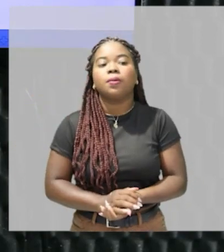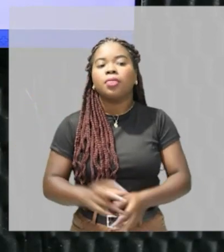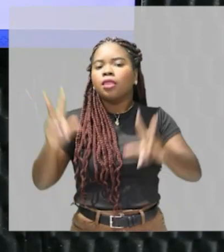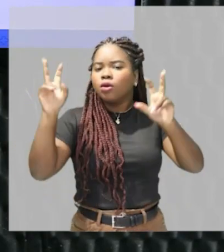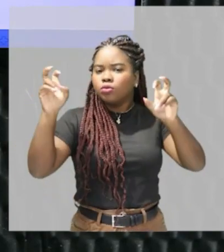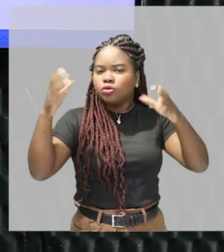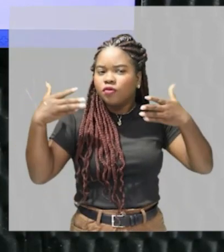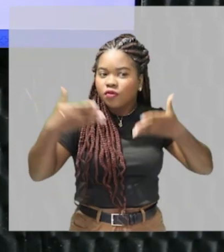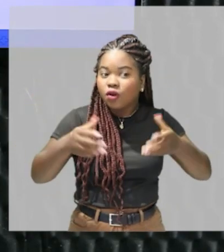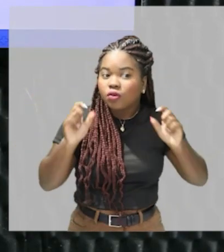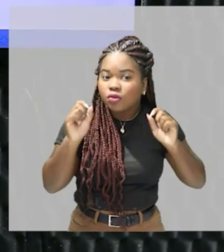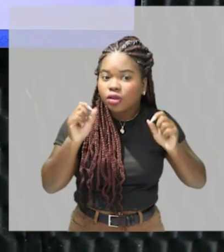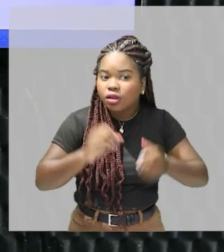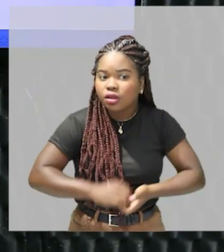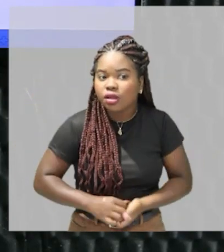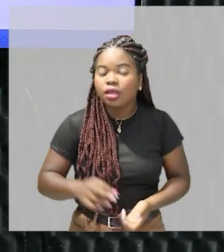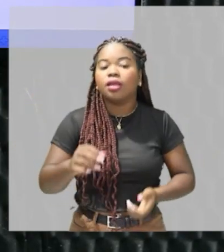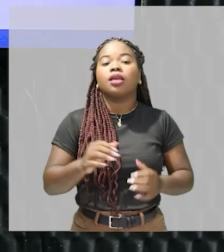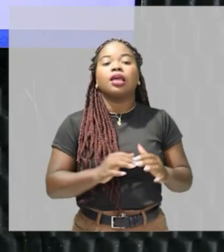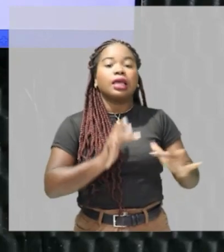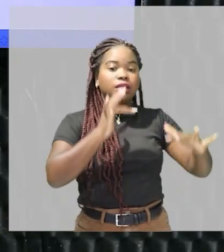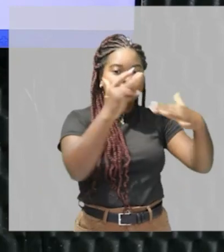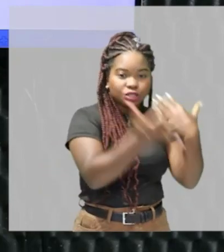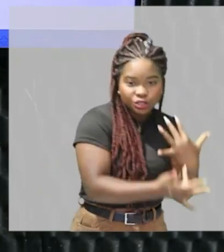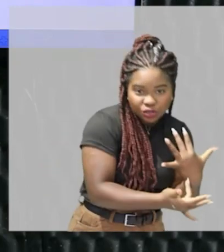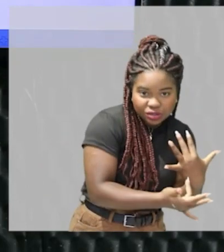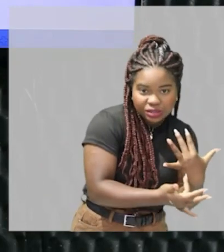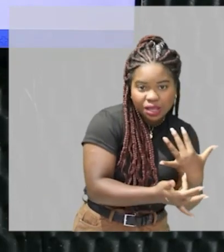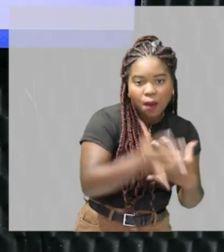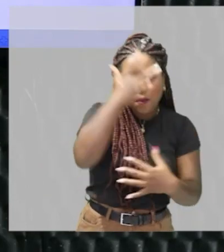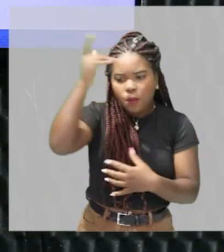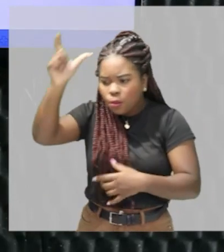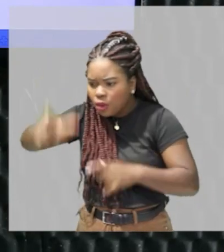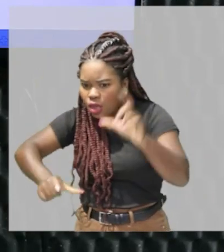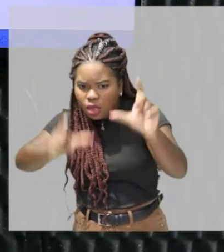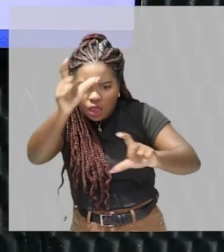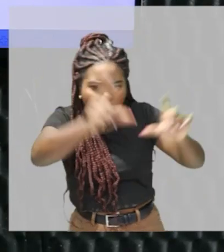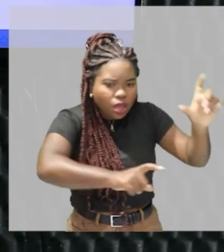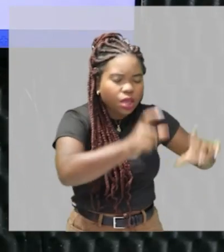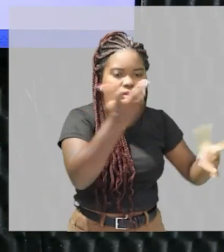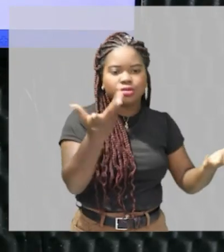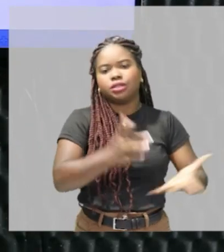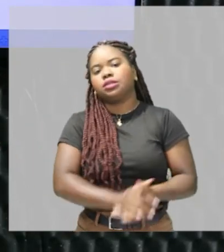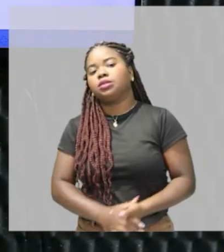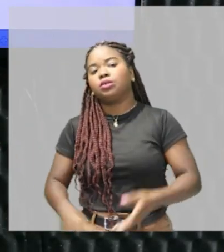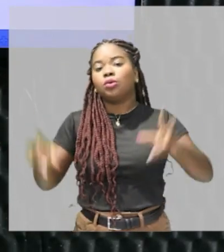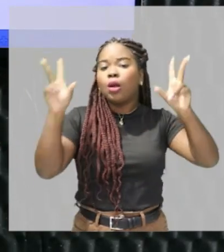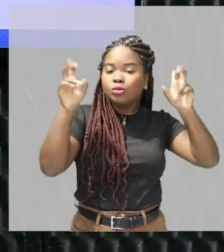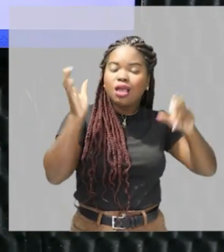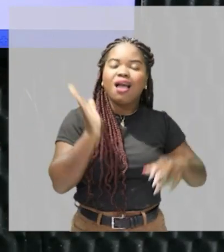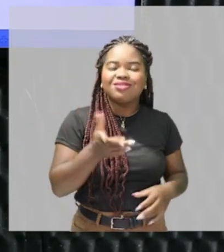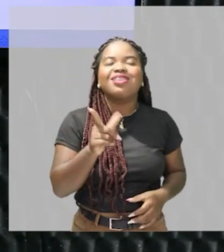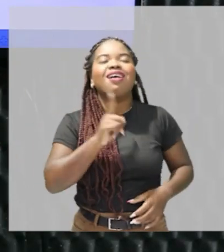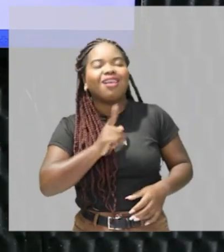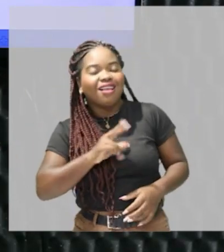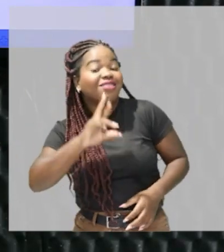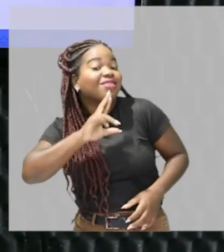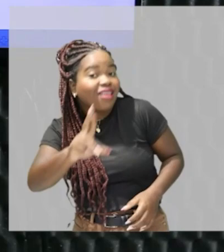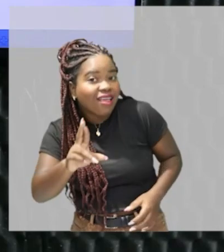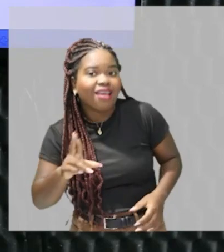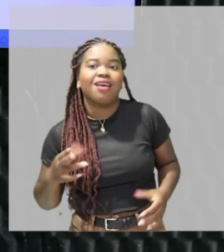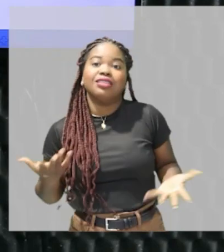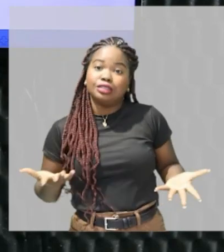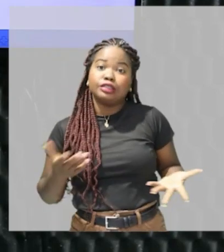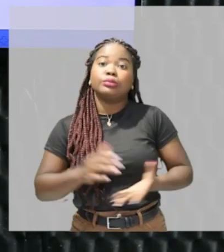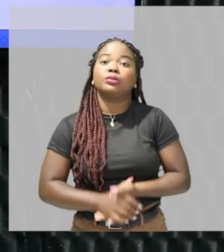Rede recrutas. Então, olha como o título já te dá a indicação da resposta, já te dá a pista